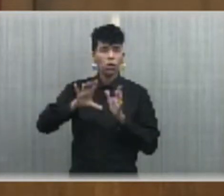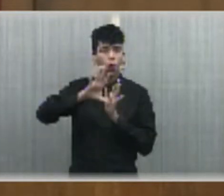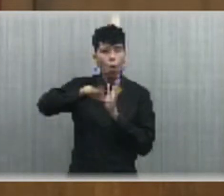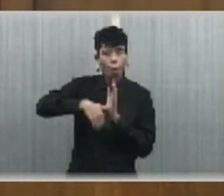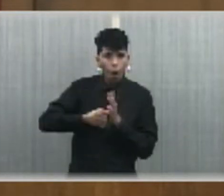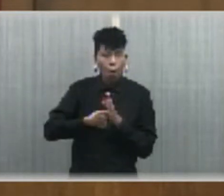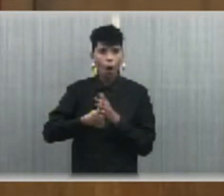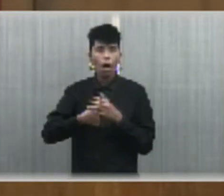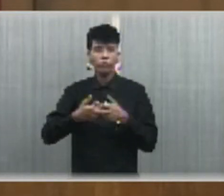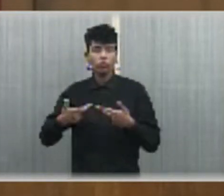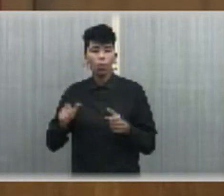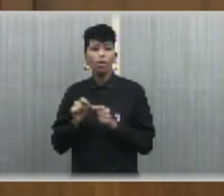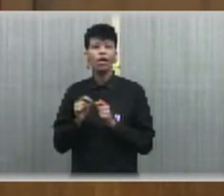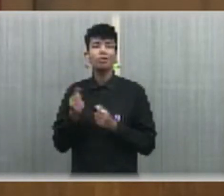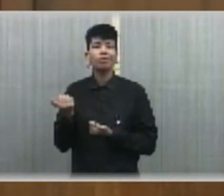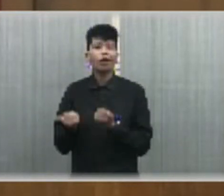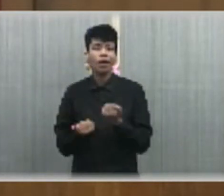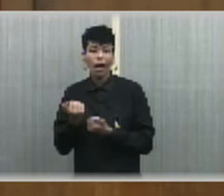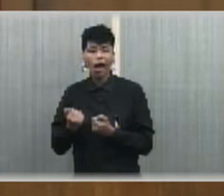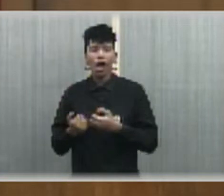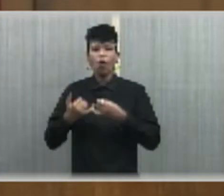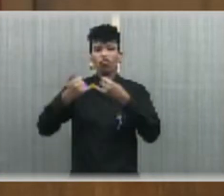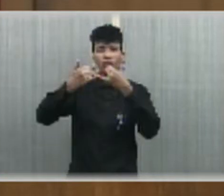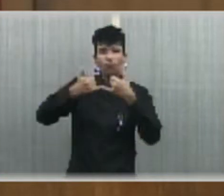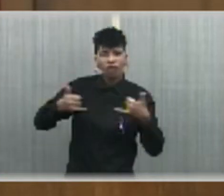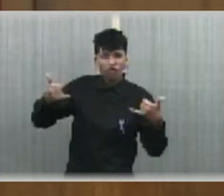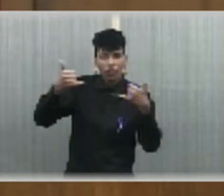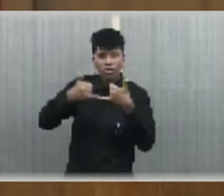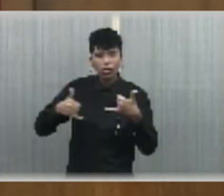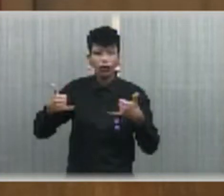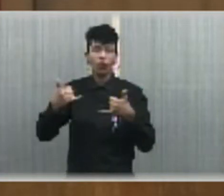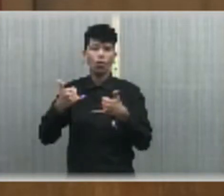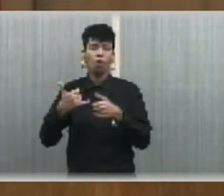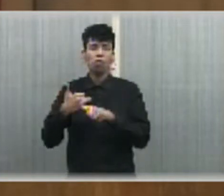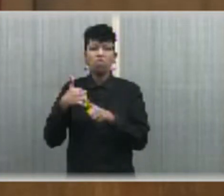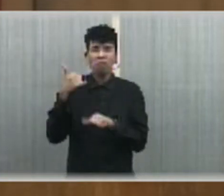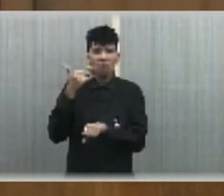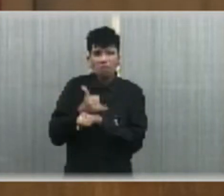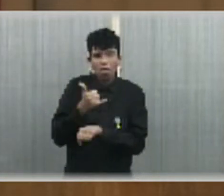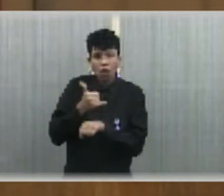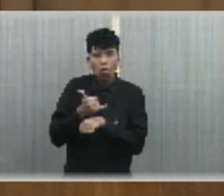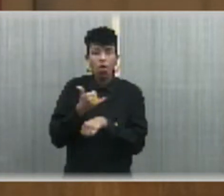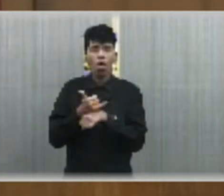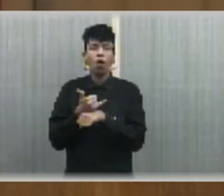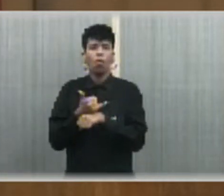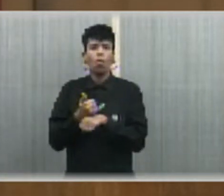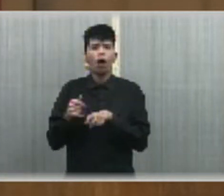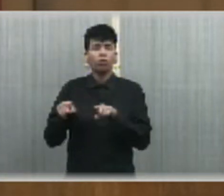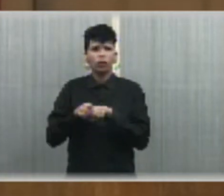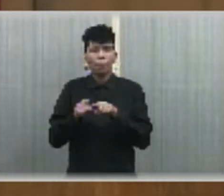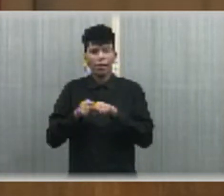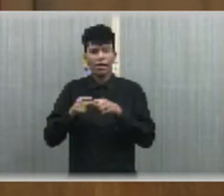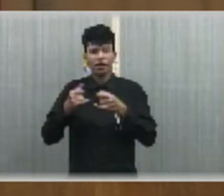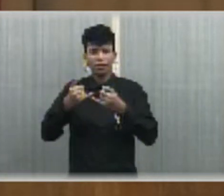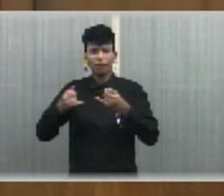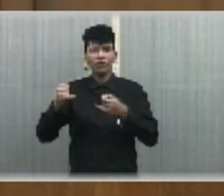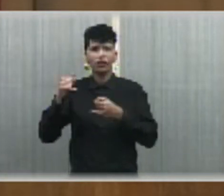roubos de cabos, fios metálicos, fibras óticas,